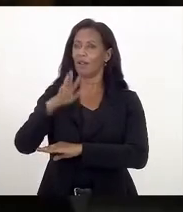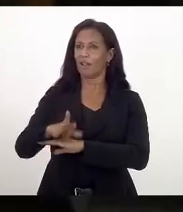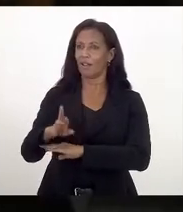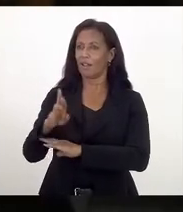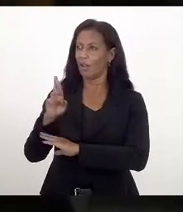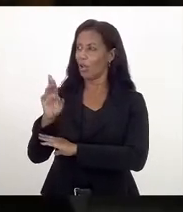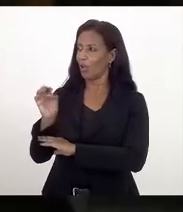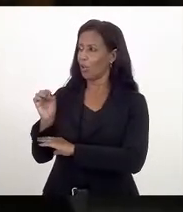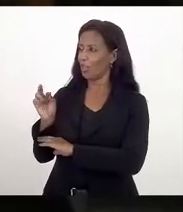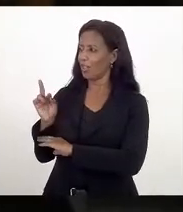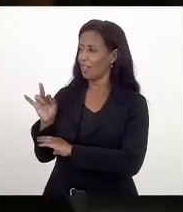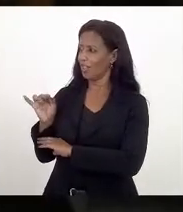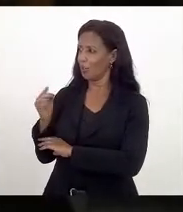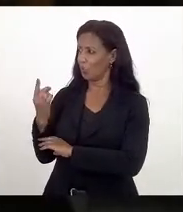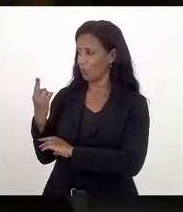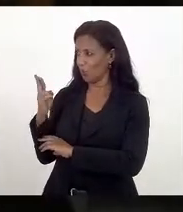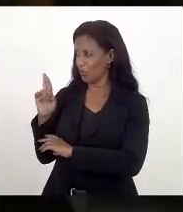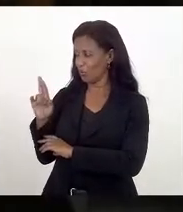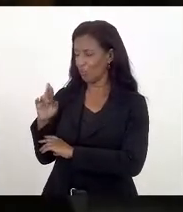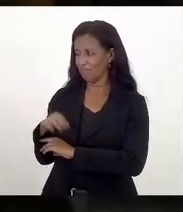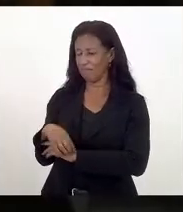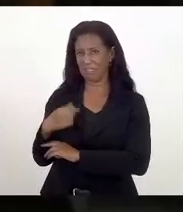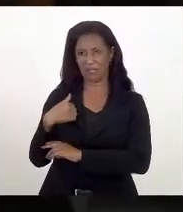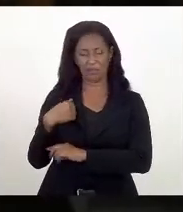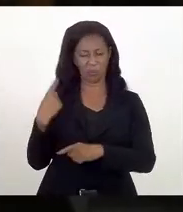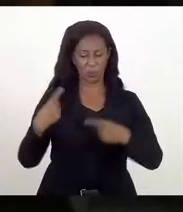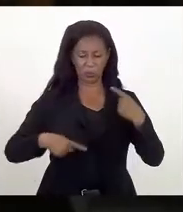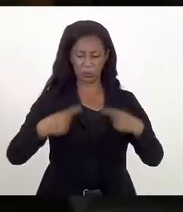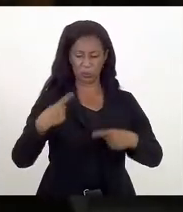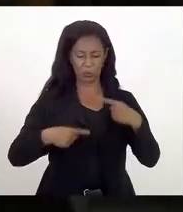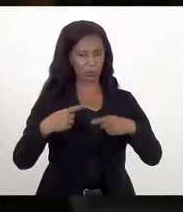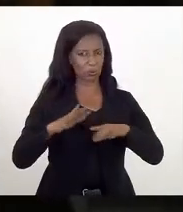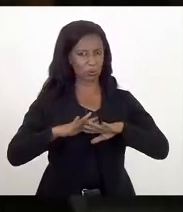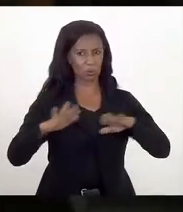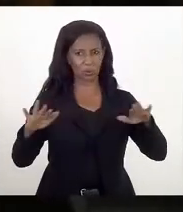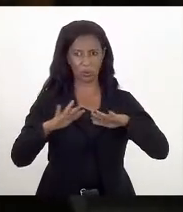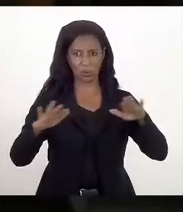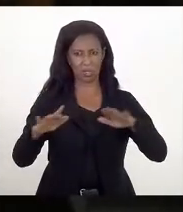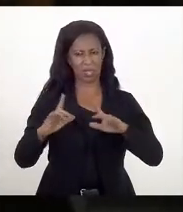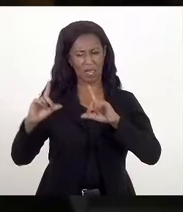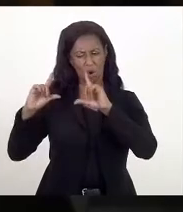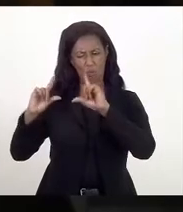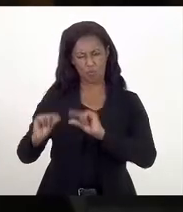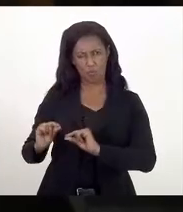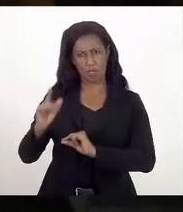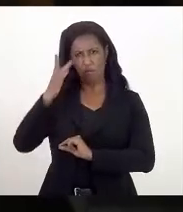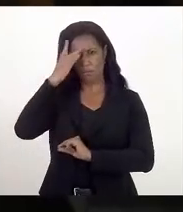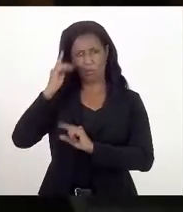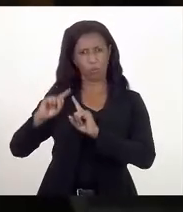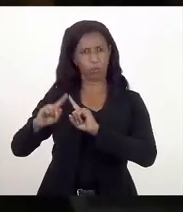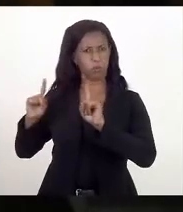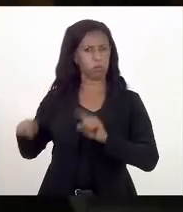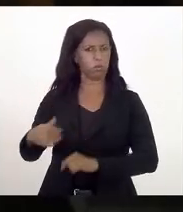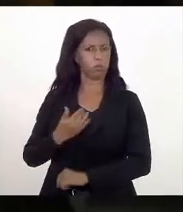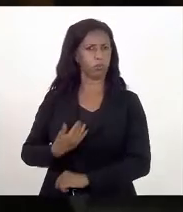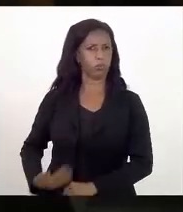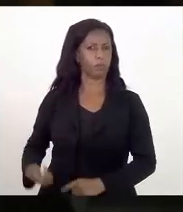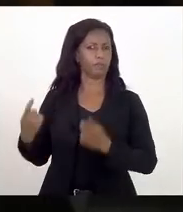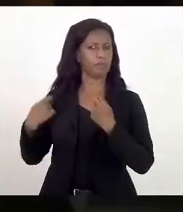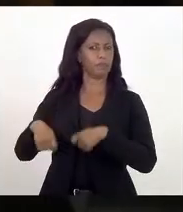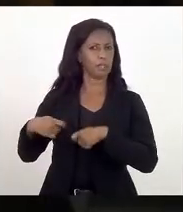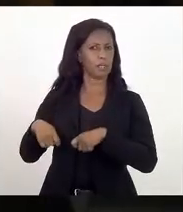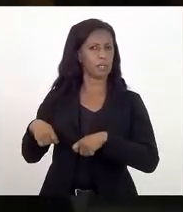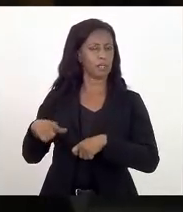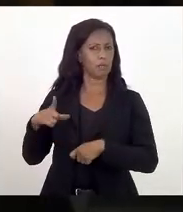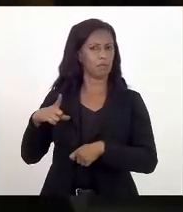discutir um mérito, porque eu entendo que um plano de cargos e salários é o mínimo que um servidor público precisa para